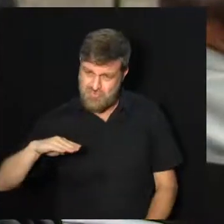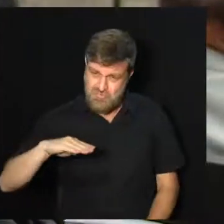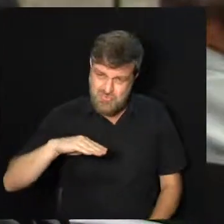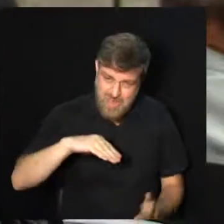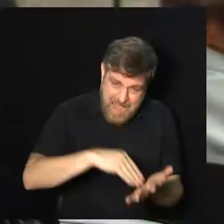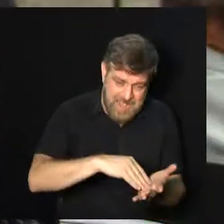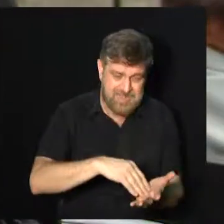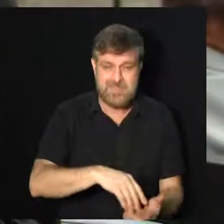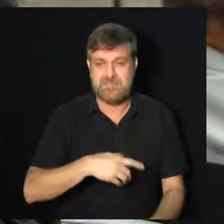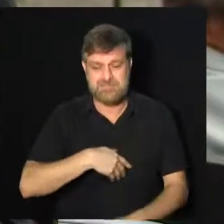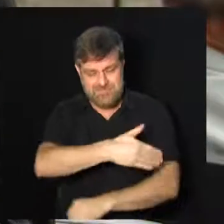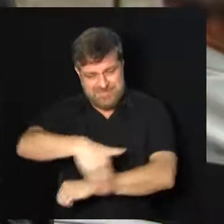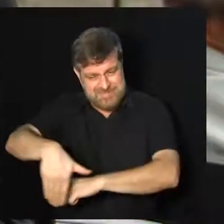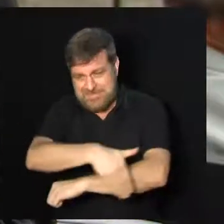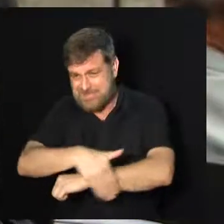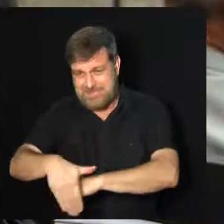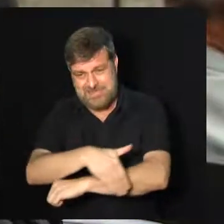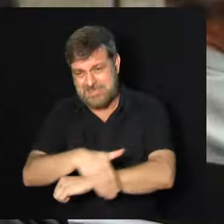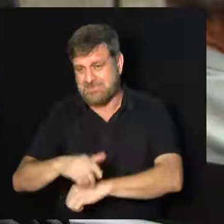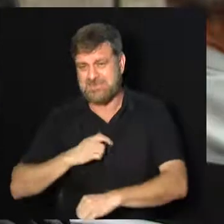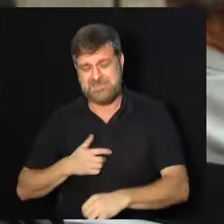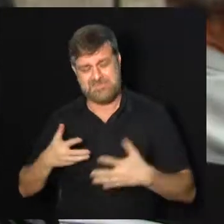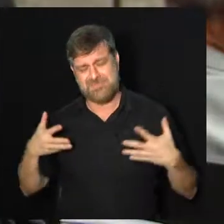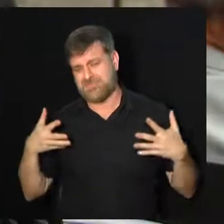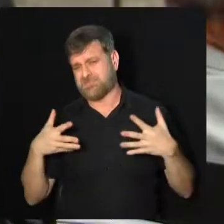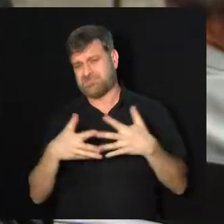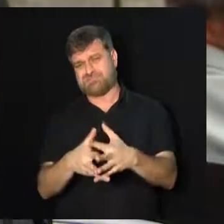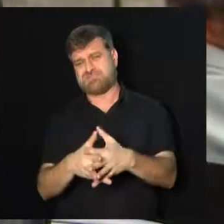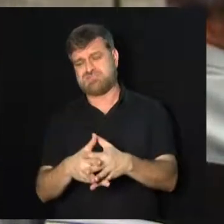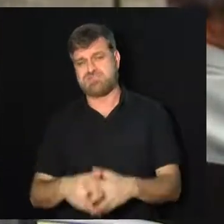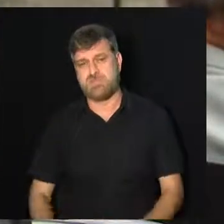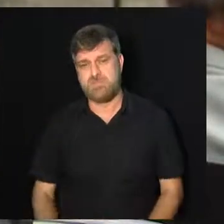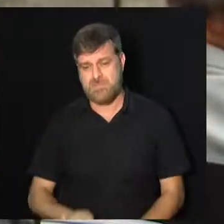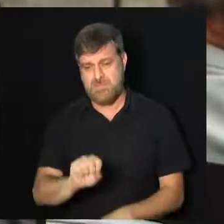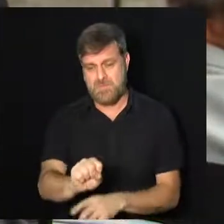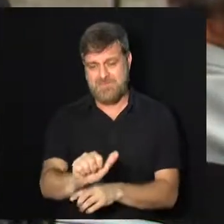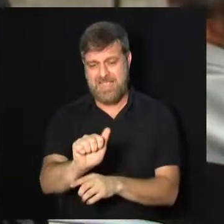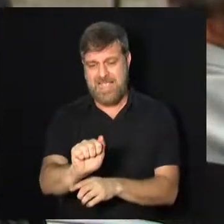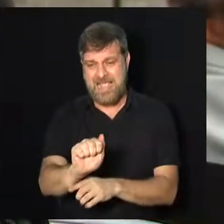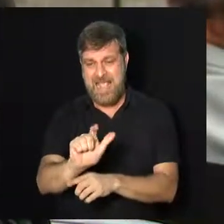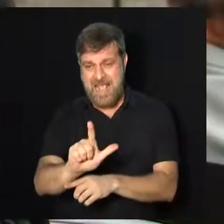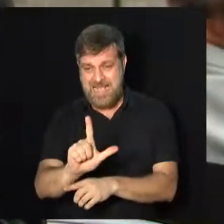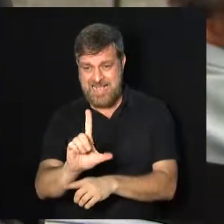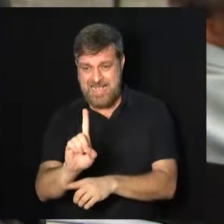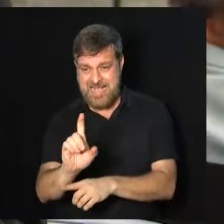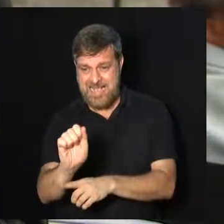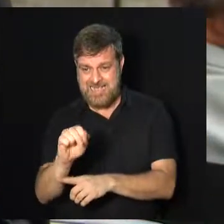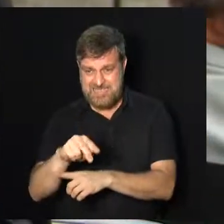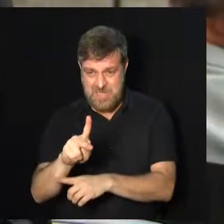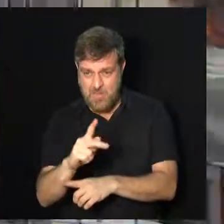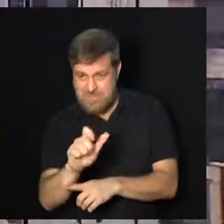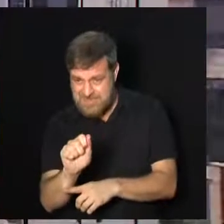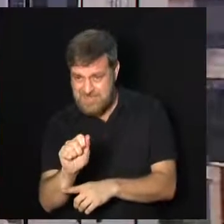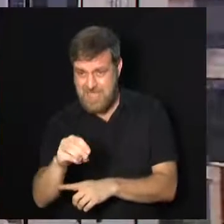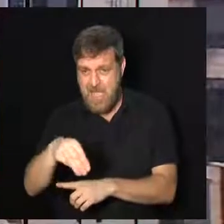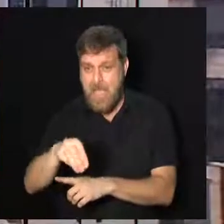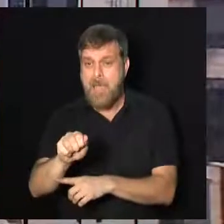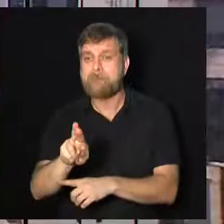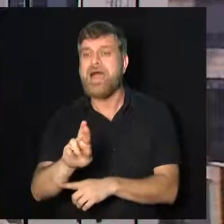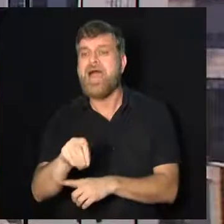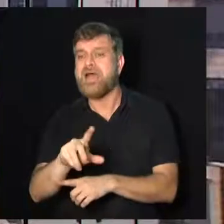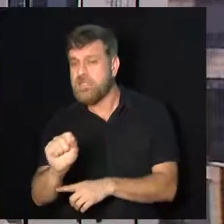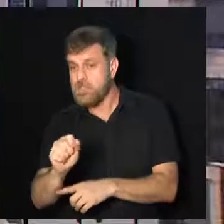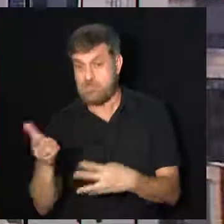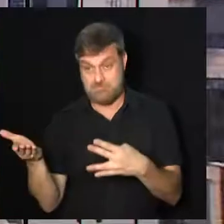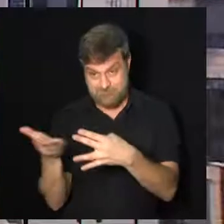que pela Saldanha Marinho as dificuldades são imensas, né? Desde estacionar o carro, como também transitar, passar.